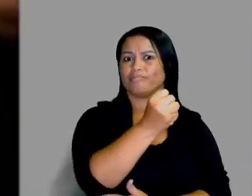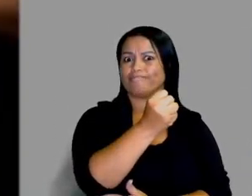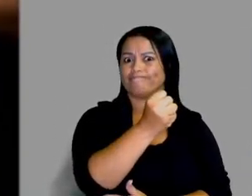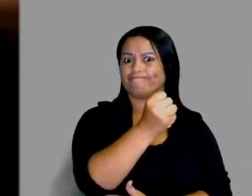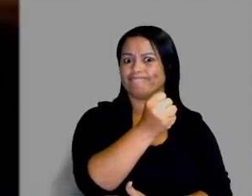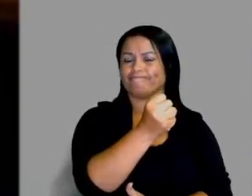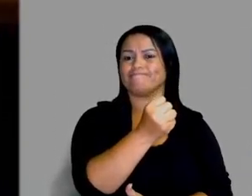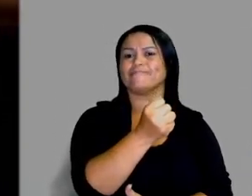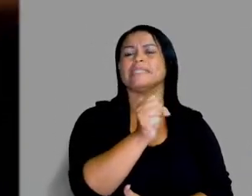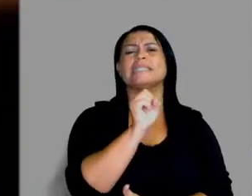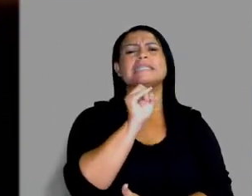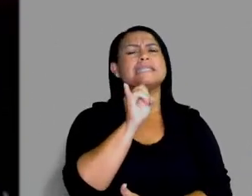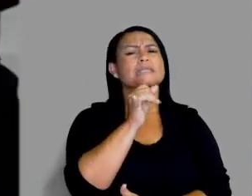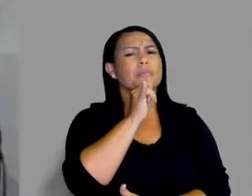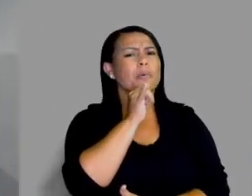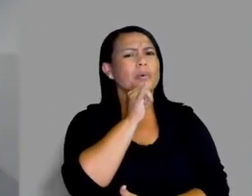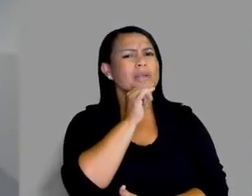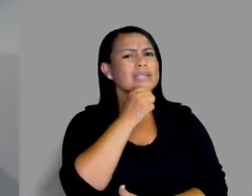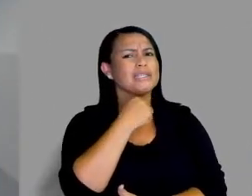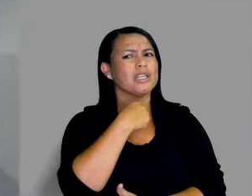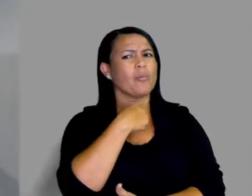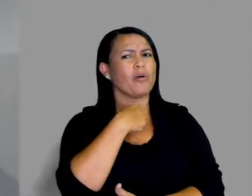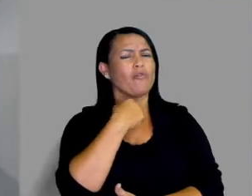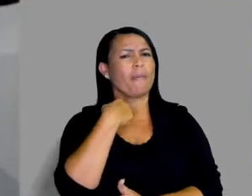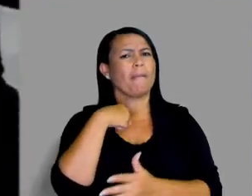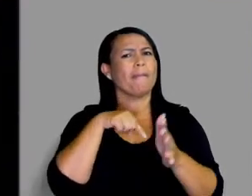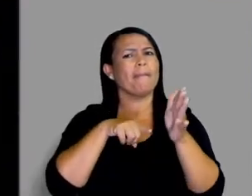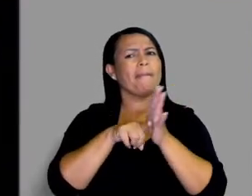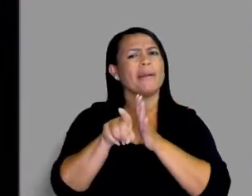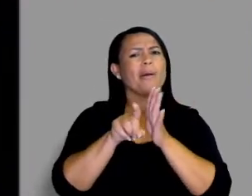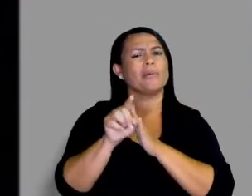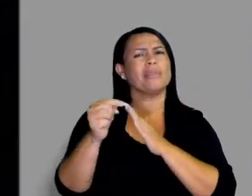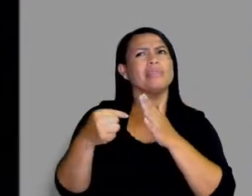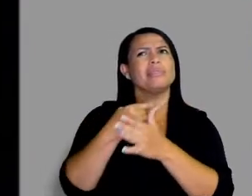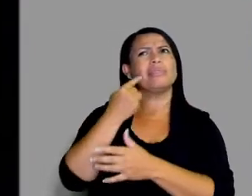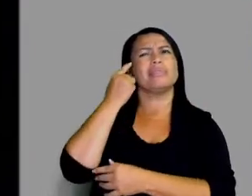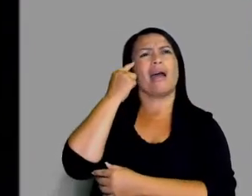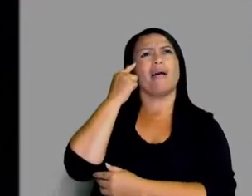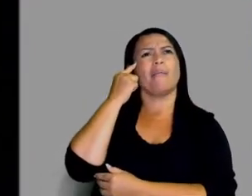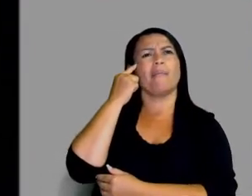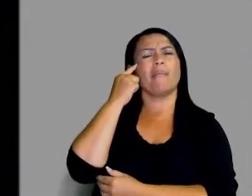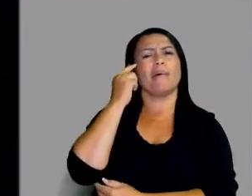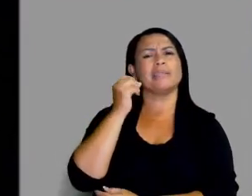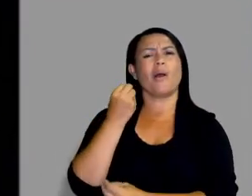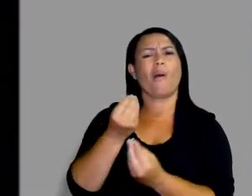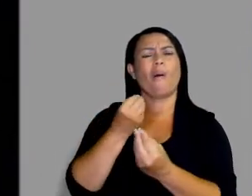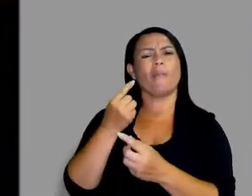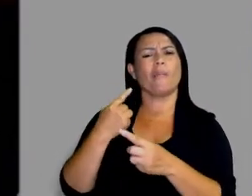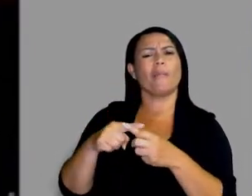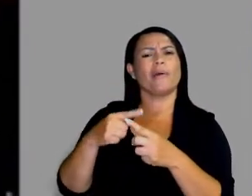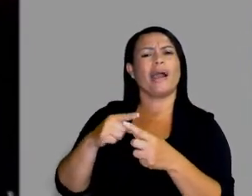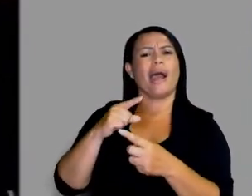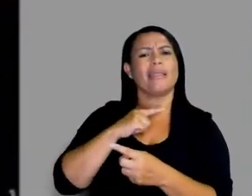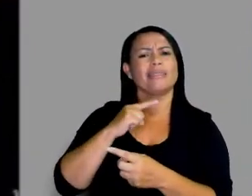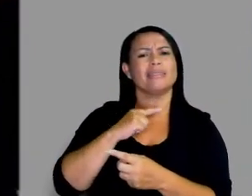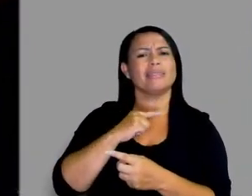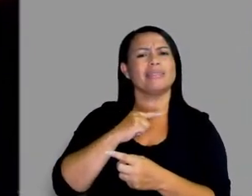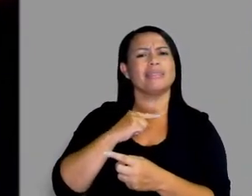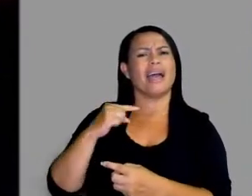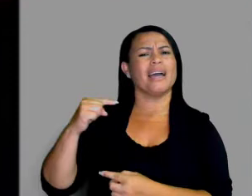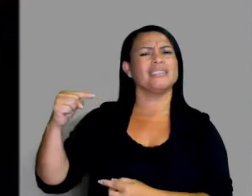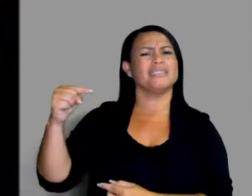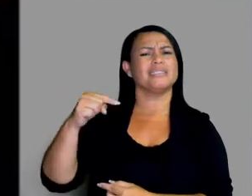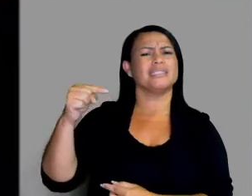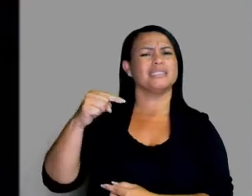342.406.328. E se a gente for questionar, perguntar, por que tem essa